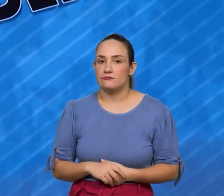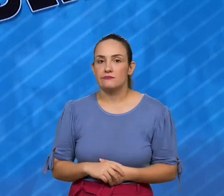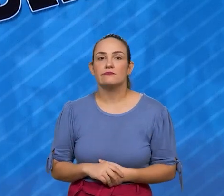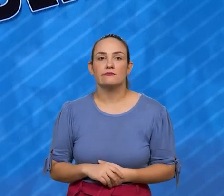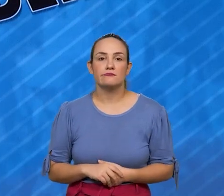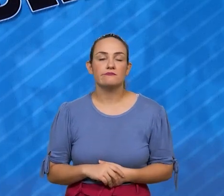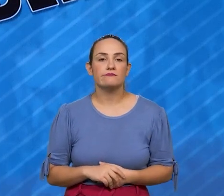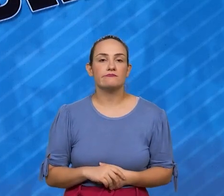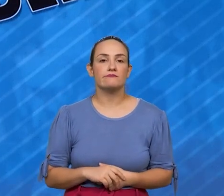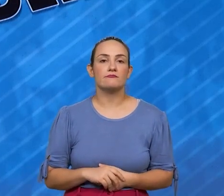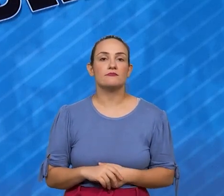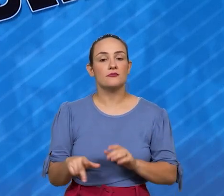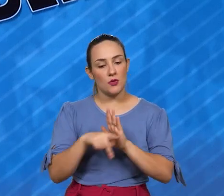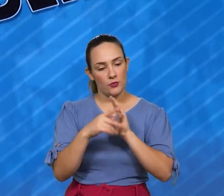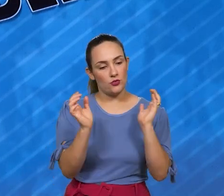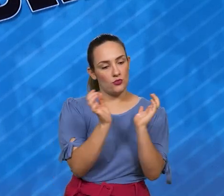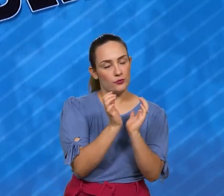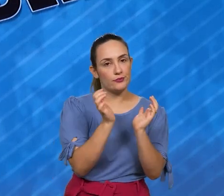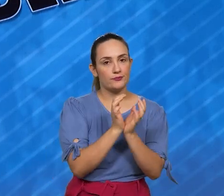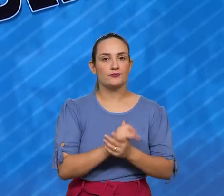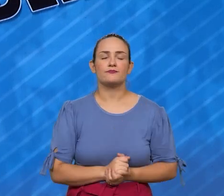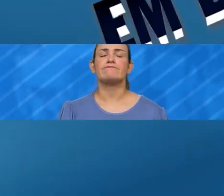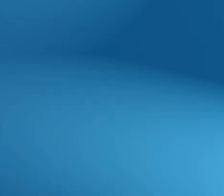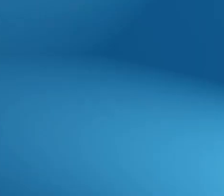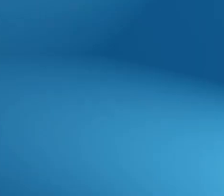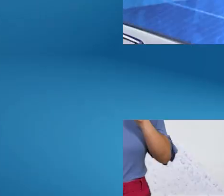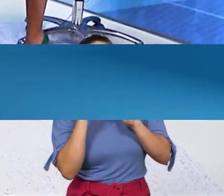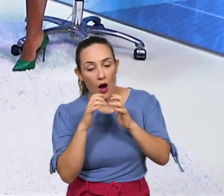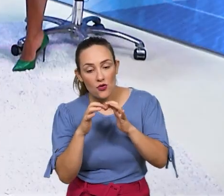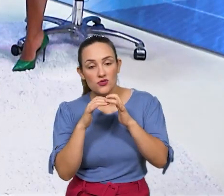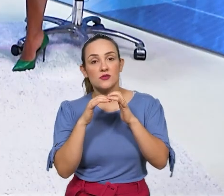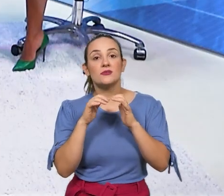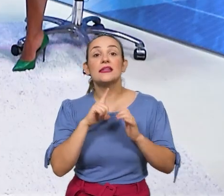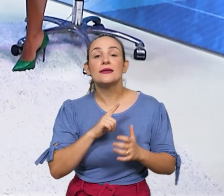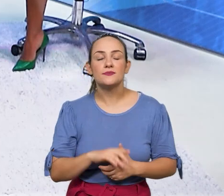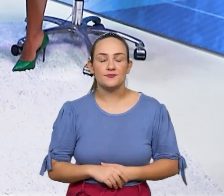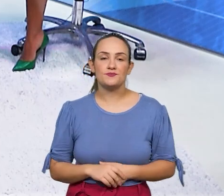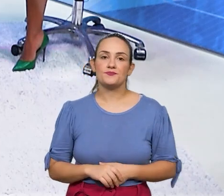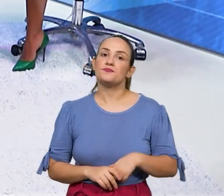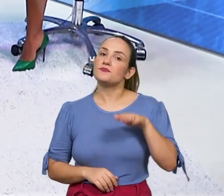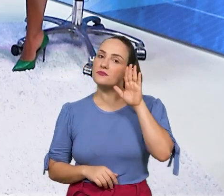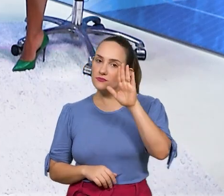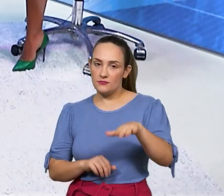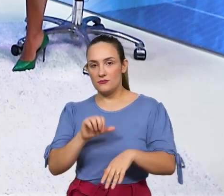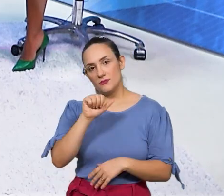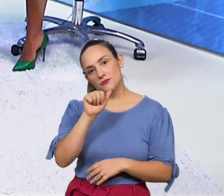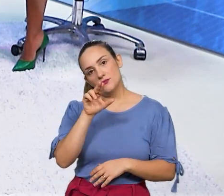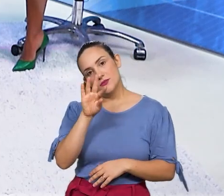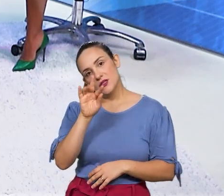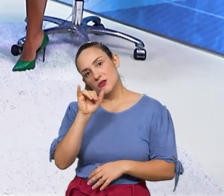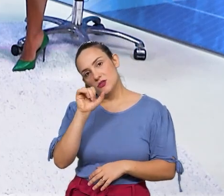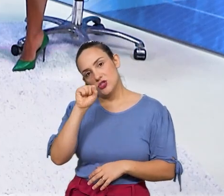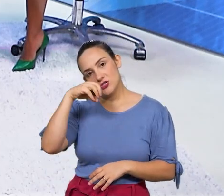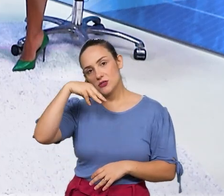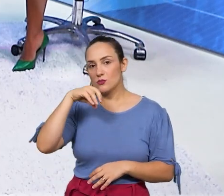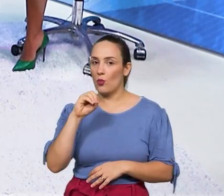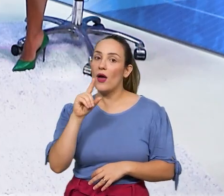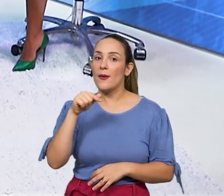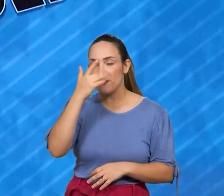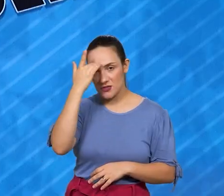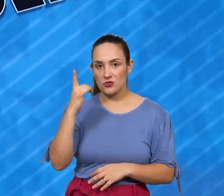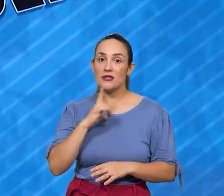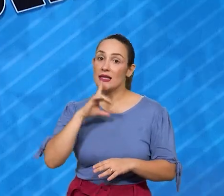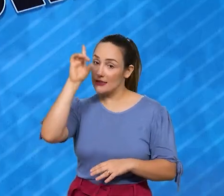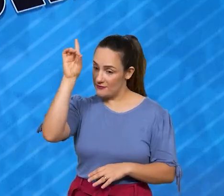relevantes através de uma atuação aí da comissão. A pessoa com autismo é considerada pessoa com deficiência,